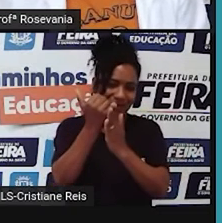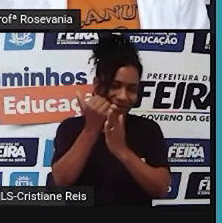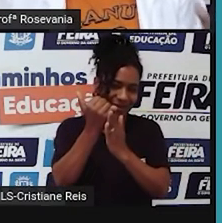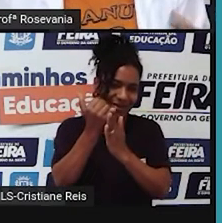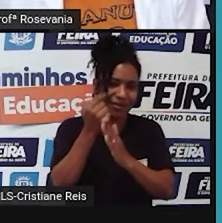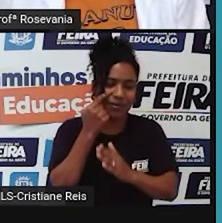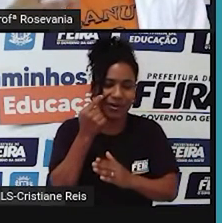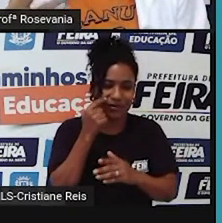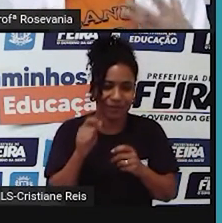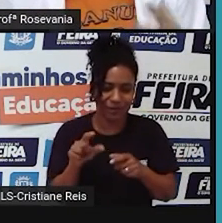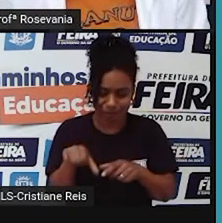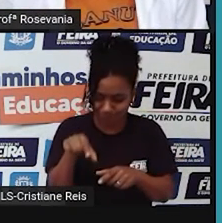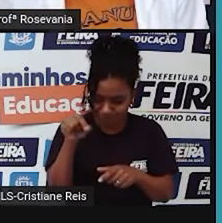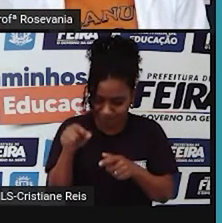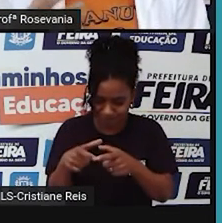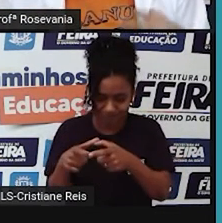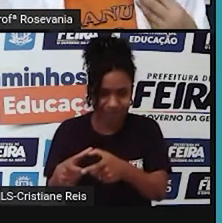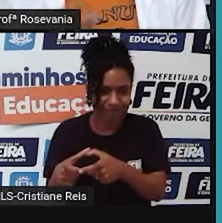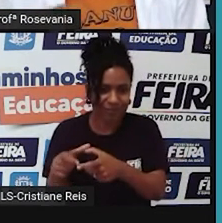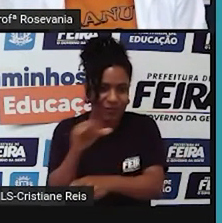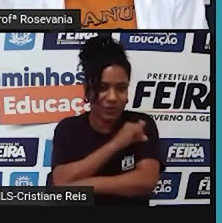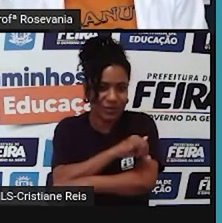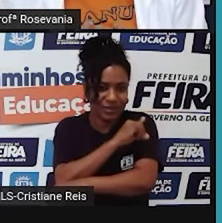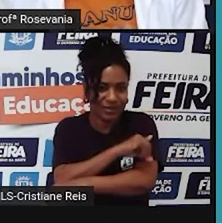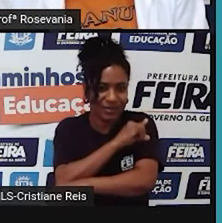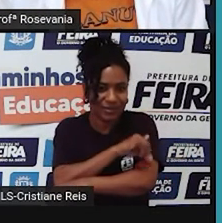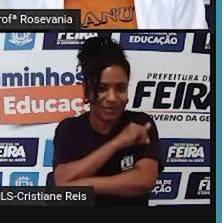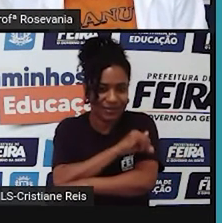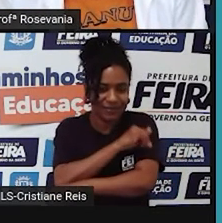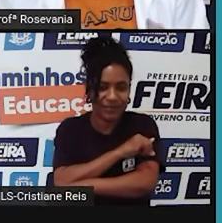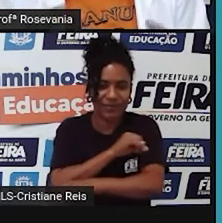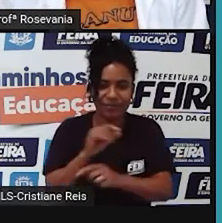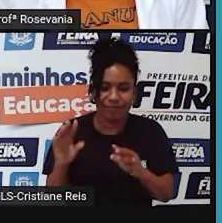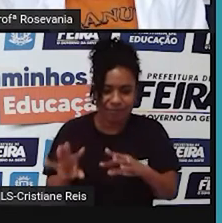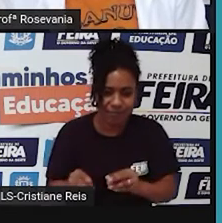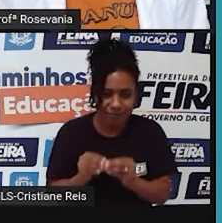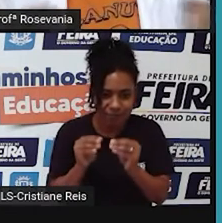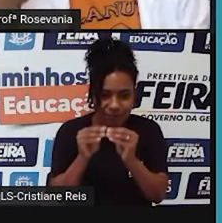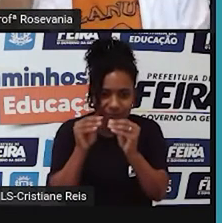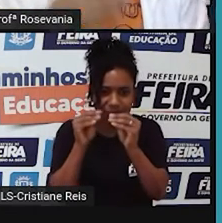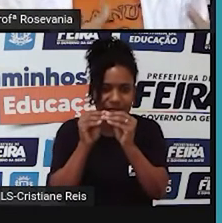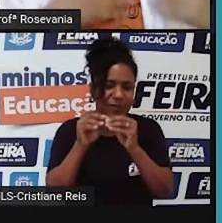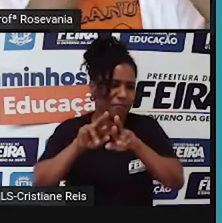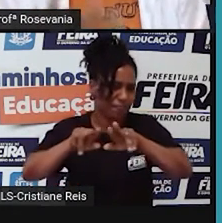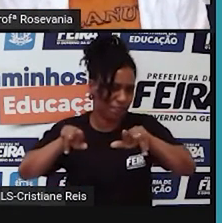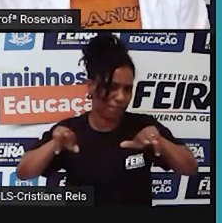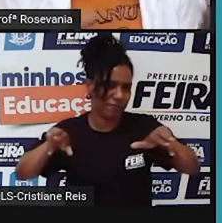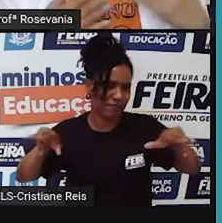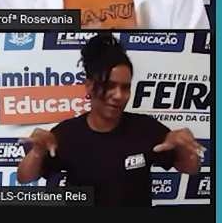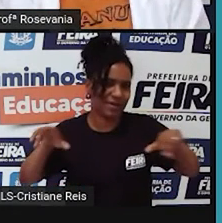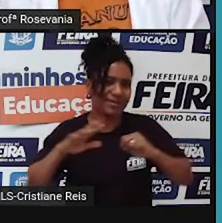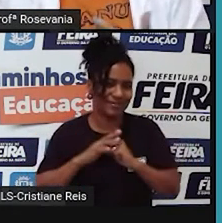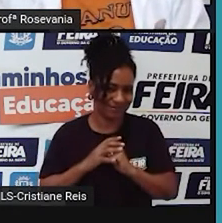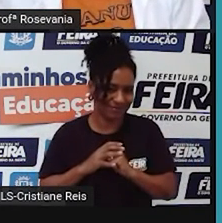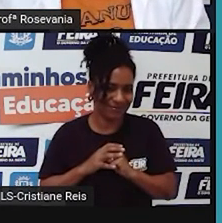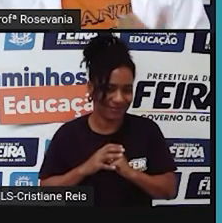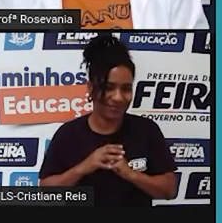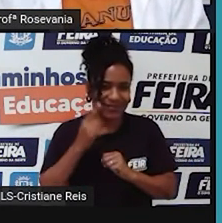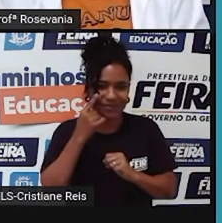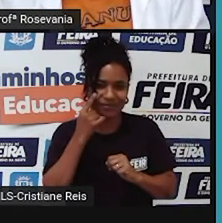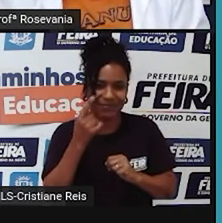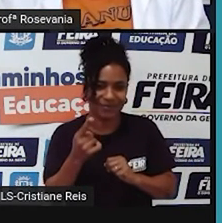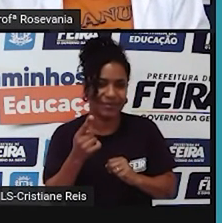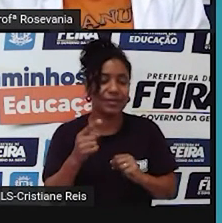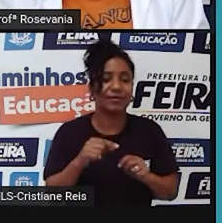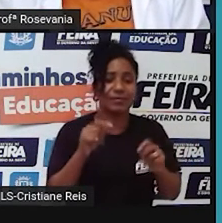detalhes. Então, os detalhes que você vai vendo na escala maior é muito mais do que os detalhes que você vai